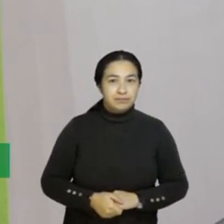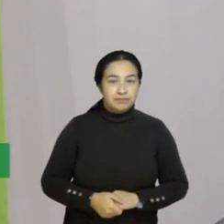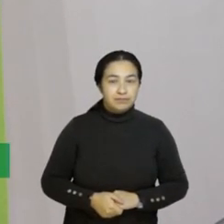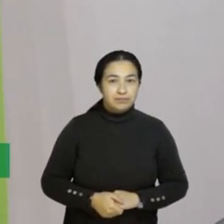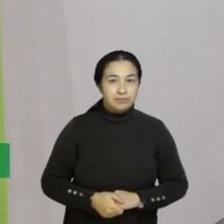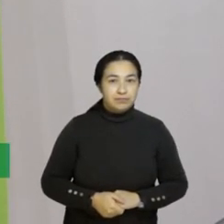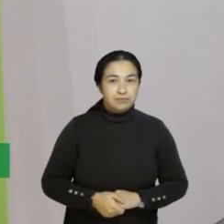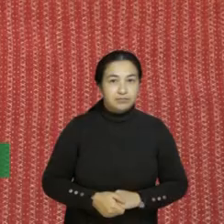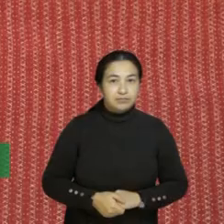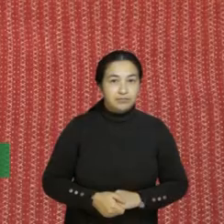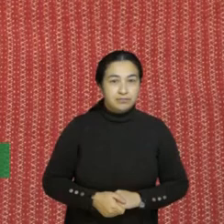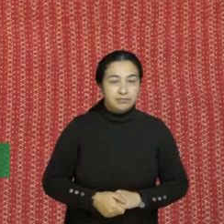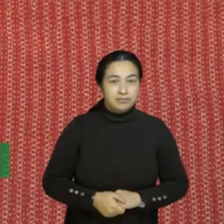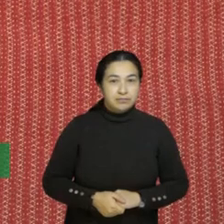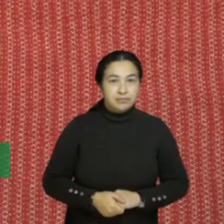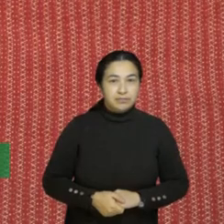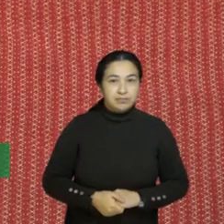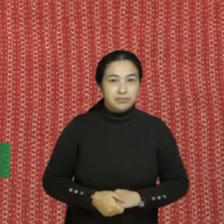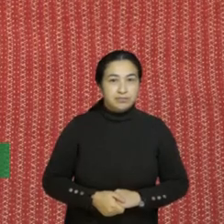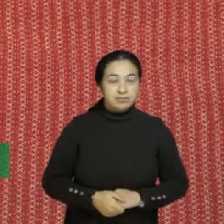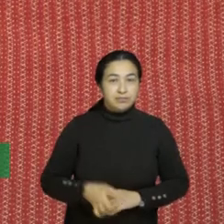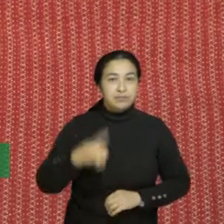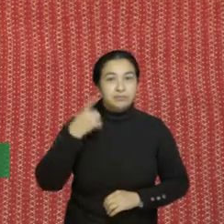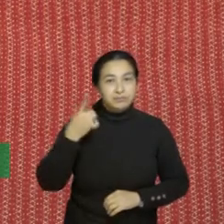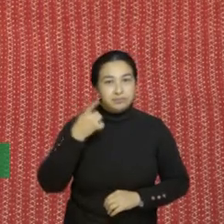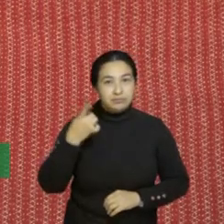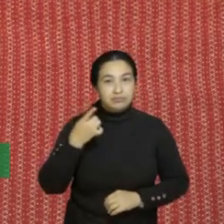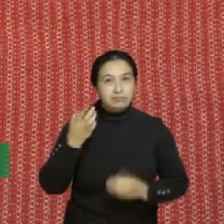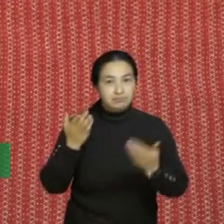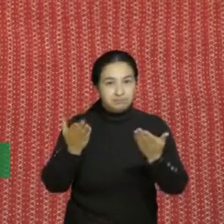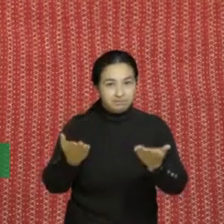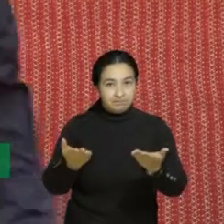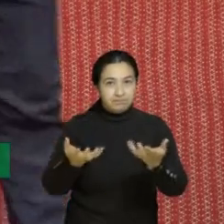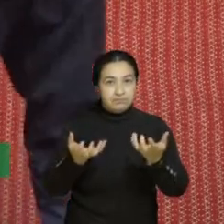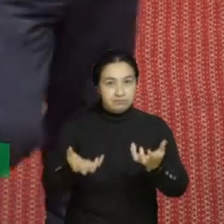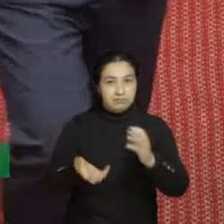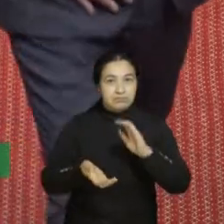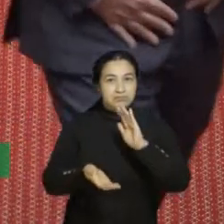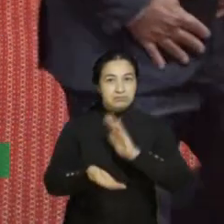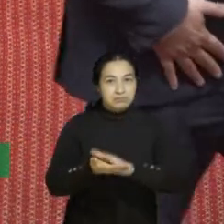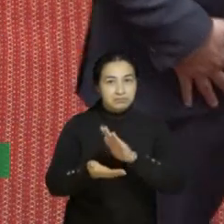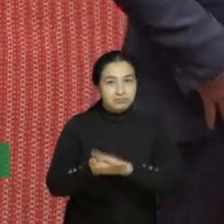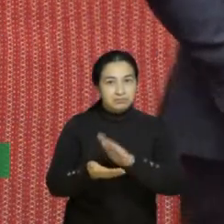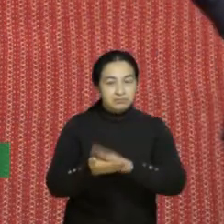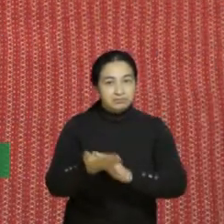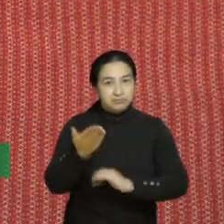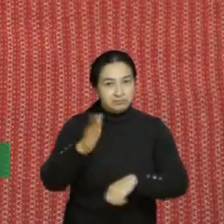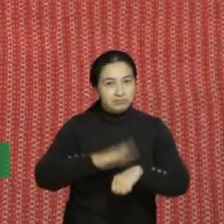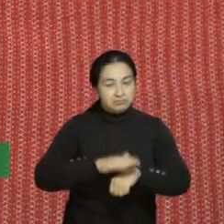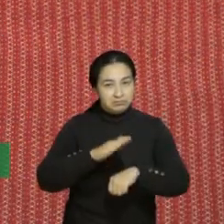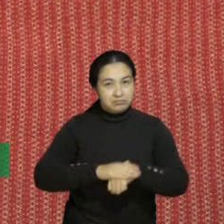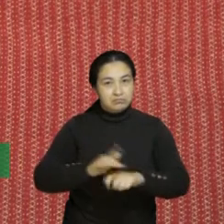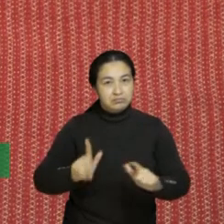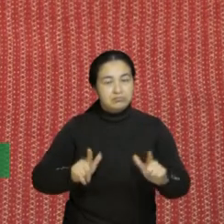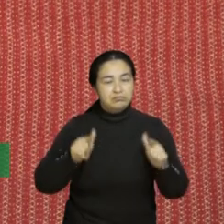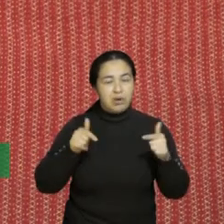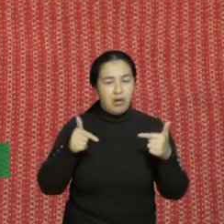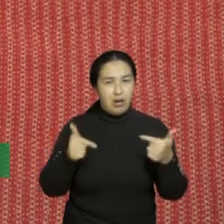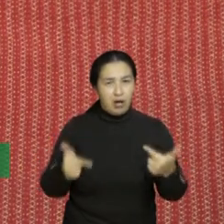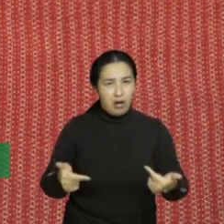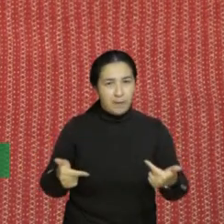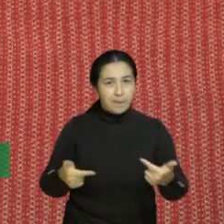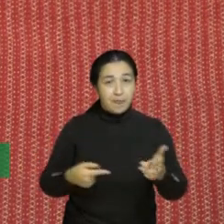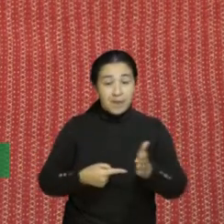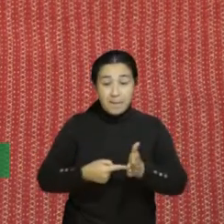Deputado Gentili. Nobre deputado, quero lhe parabenizar pela ação, dizer de que nós, desde o